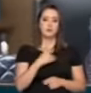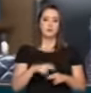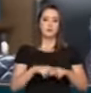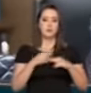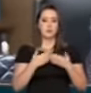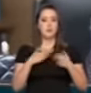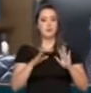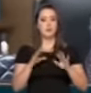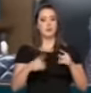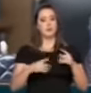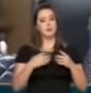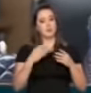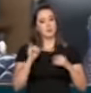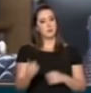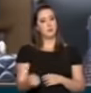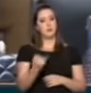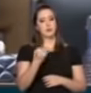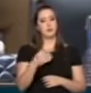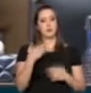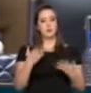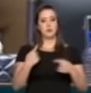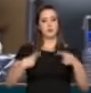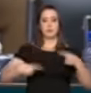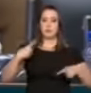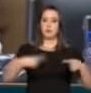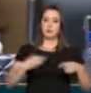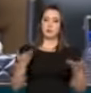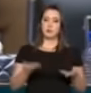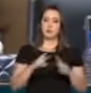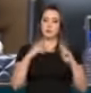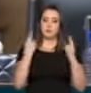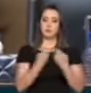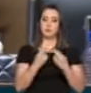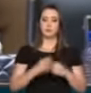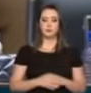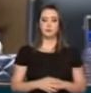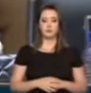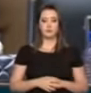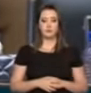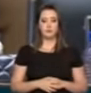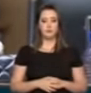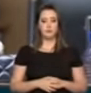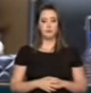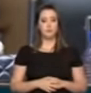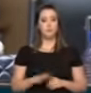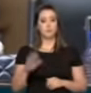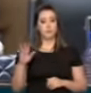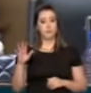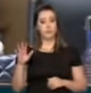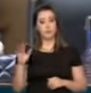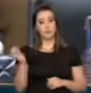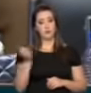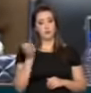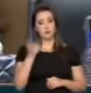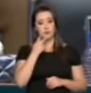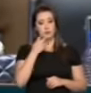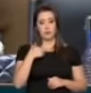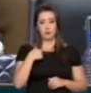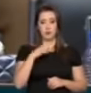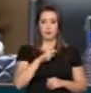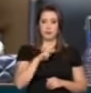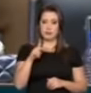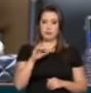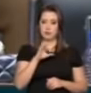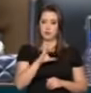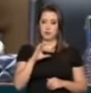ter aberto essa oportunidade para que estivéssemos aqui nessa audiência. Eu queria dizer que sou o presidente da CCJ e